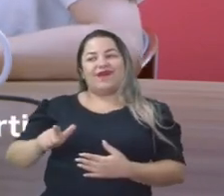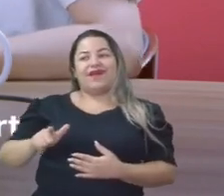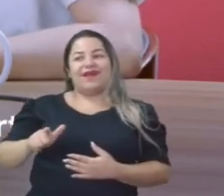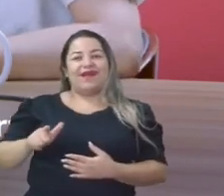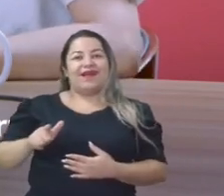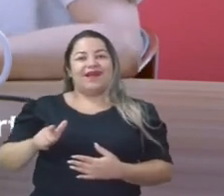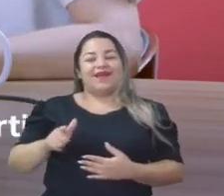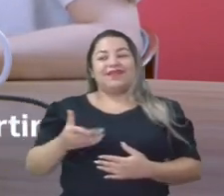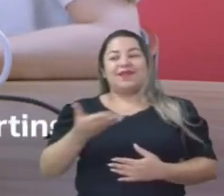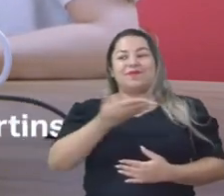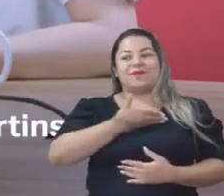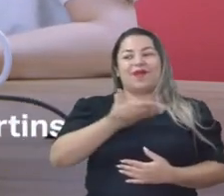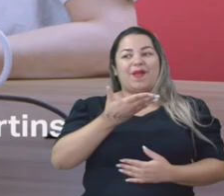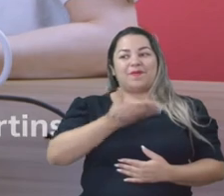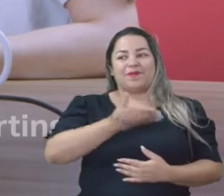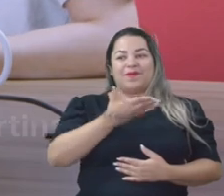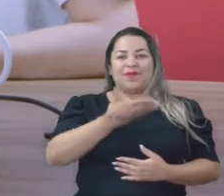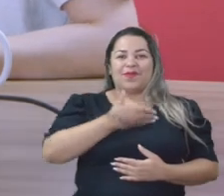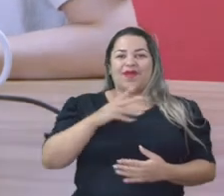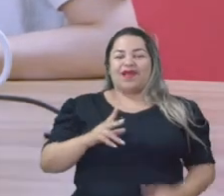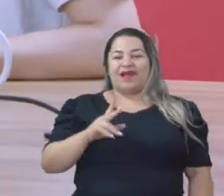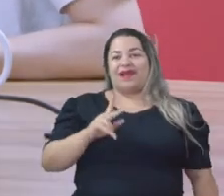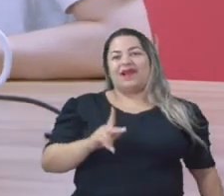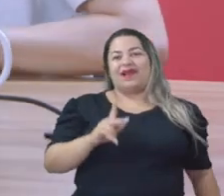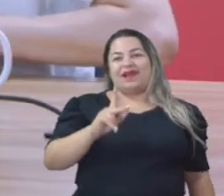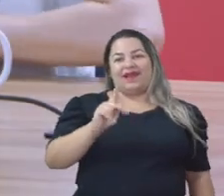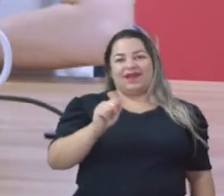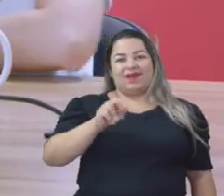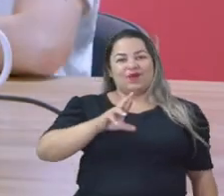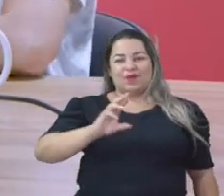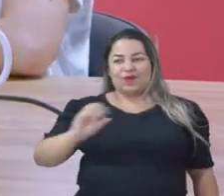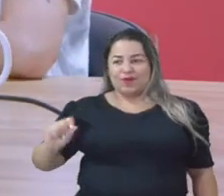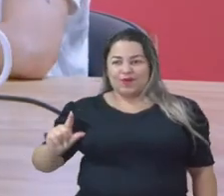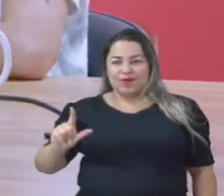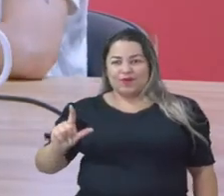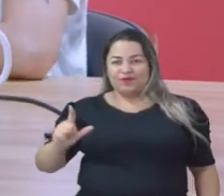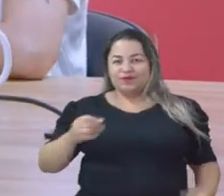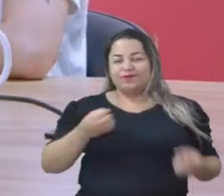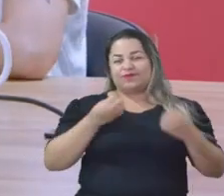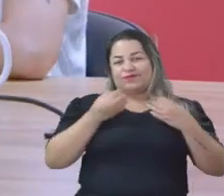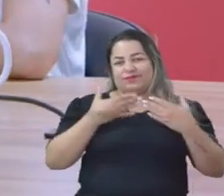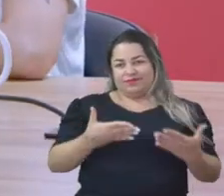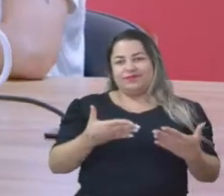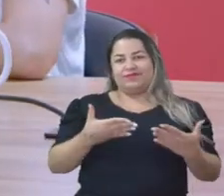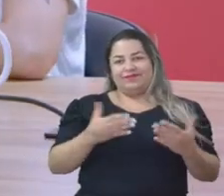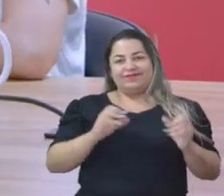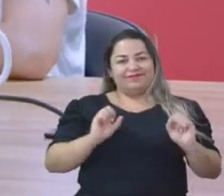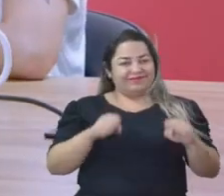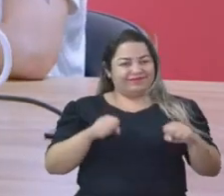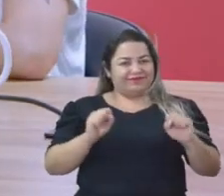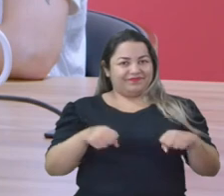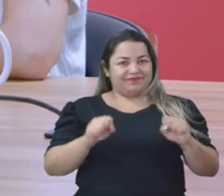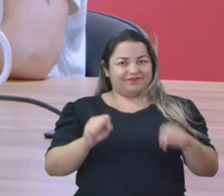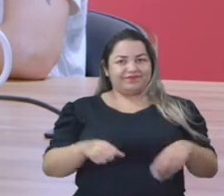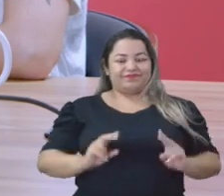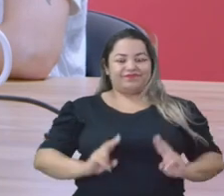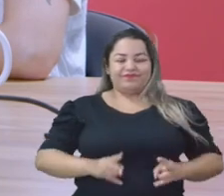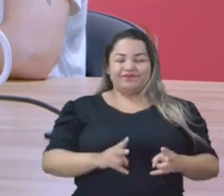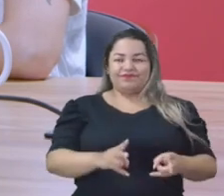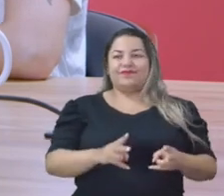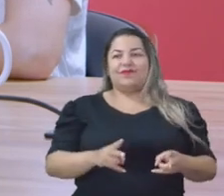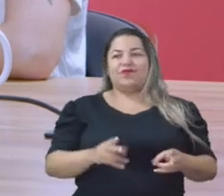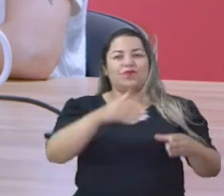lado de minha companheira Carol. Como estás, gente? Mulher? Tudo bem. Seguimos nesse corre do